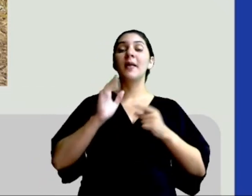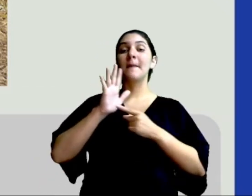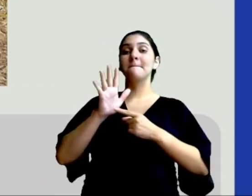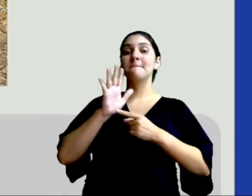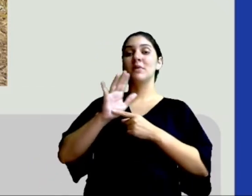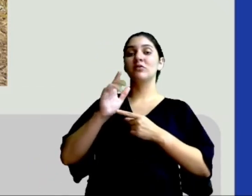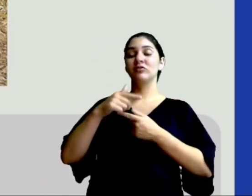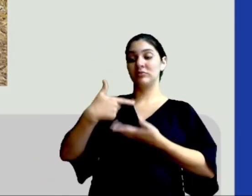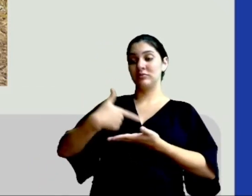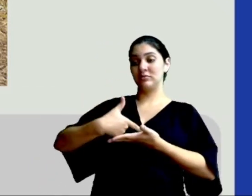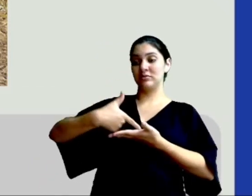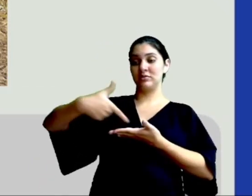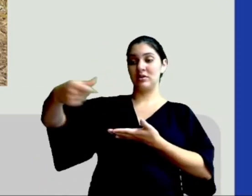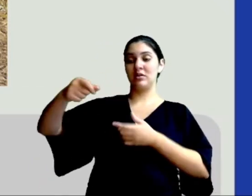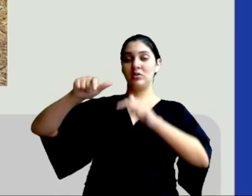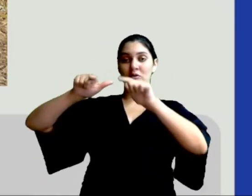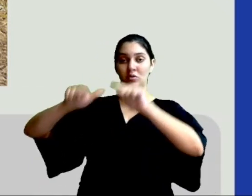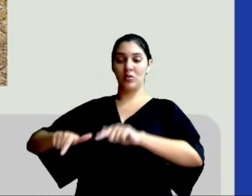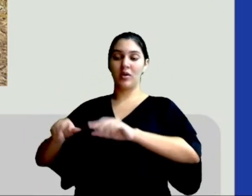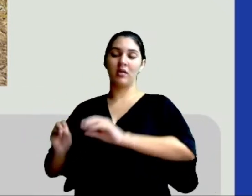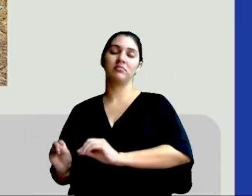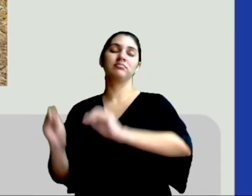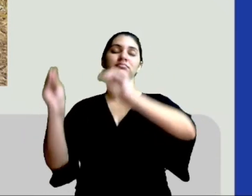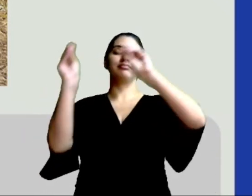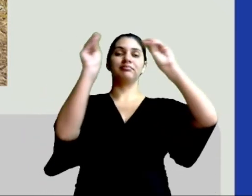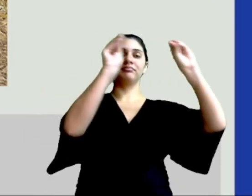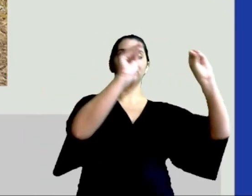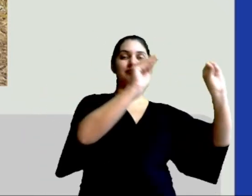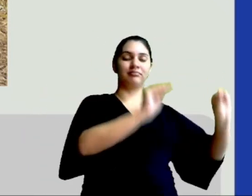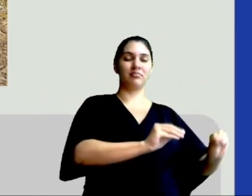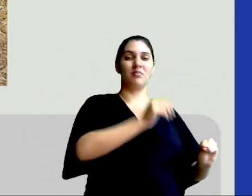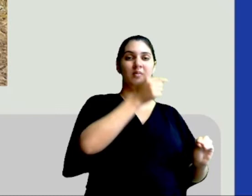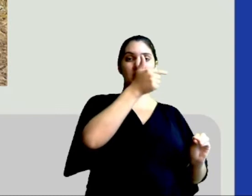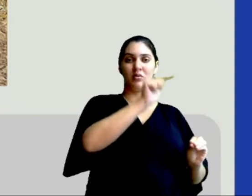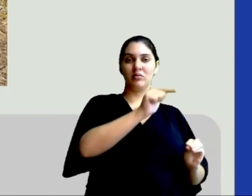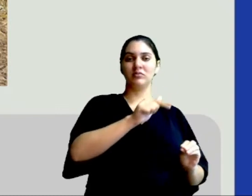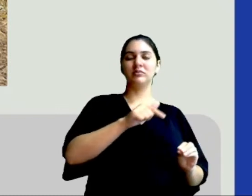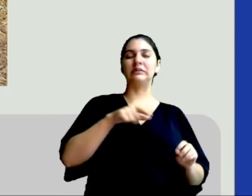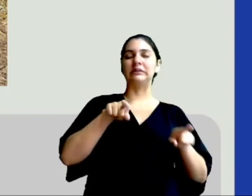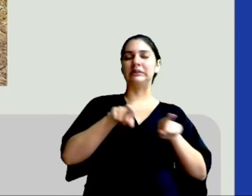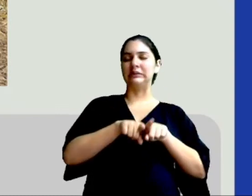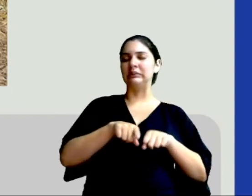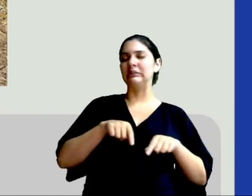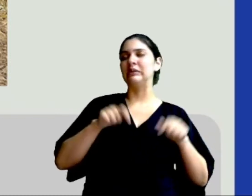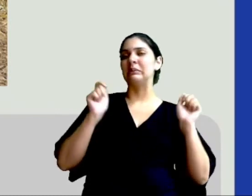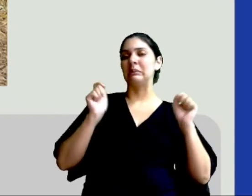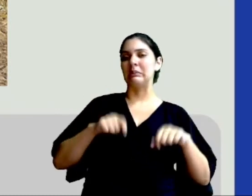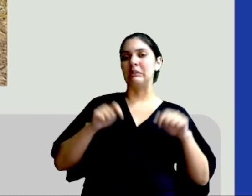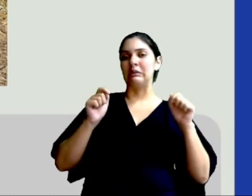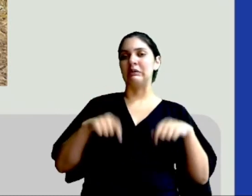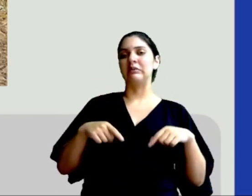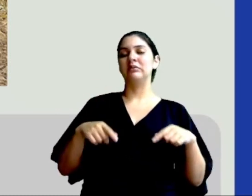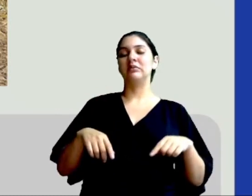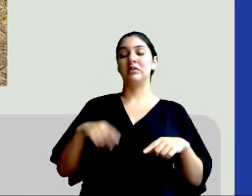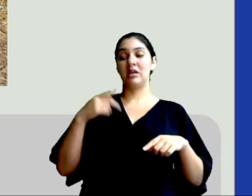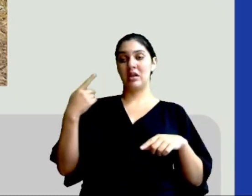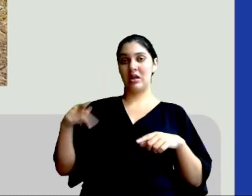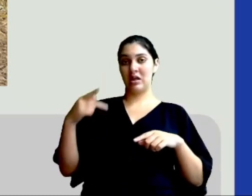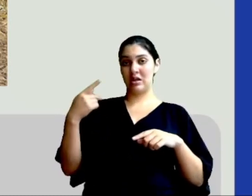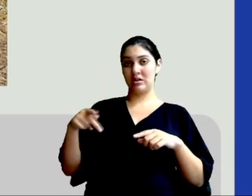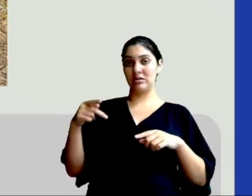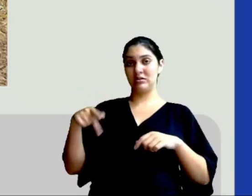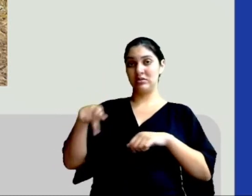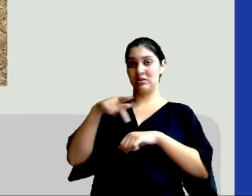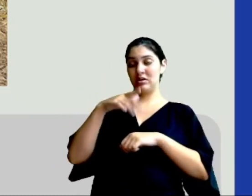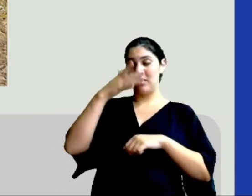que elas estão saindo de um lugar para outro. Muito provavelmente, essas pessoas encontram-se